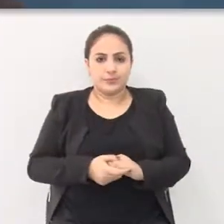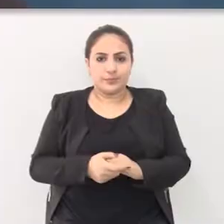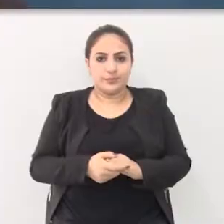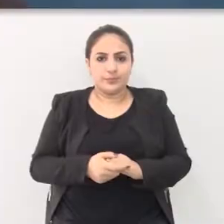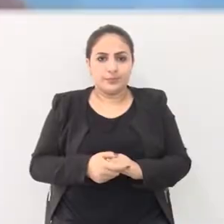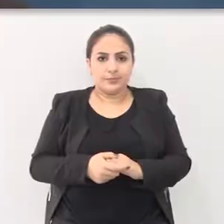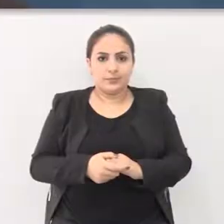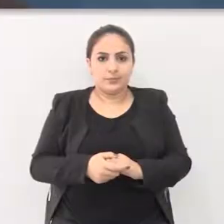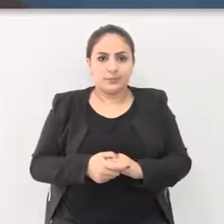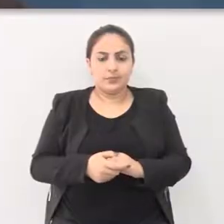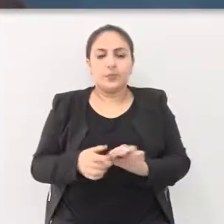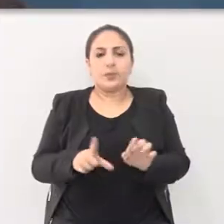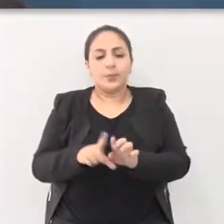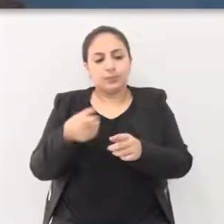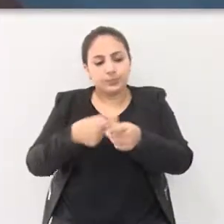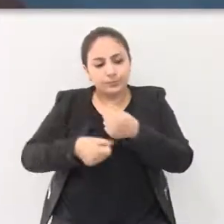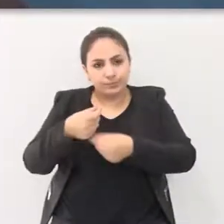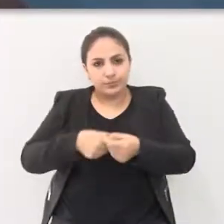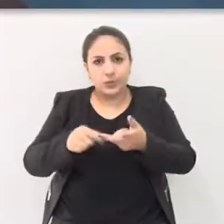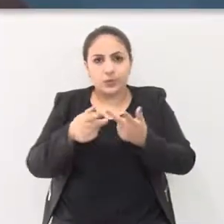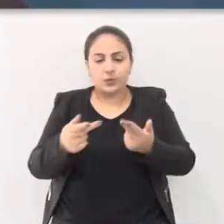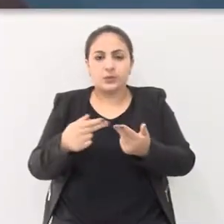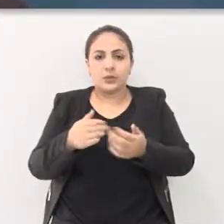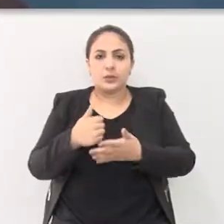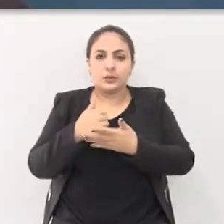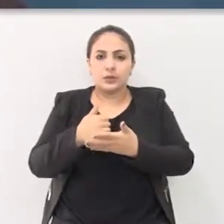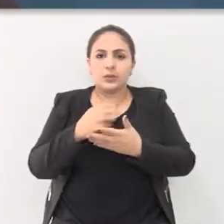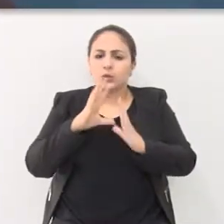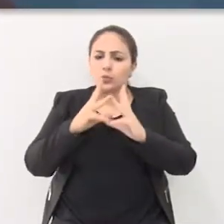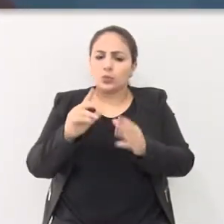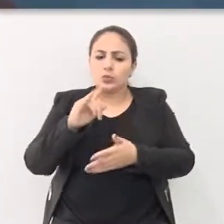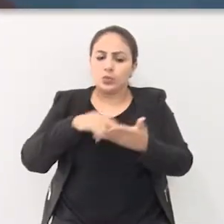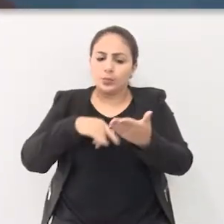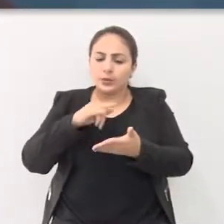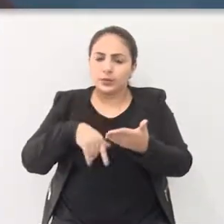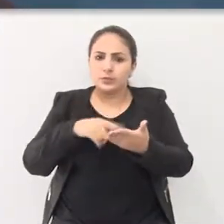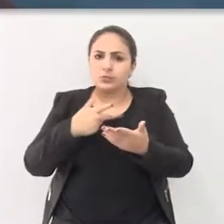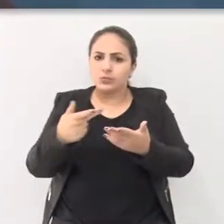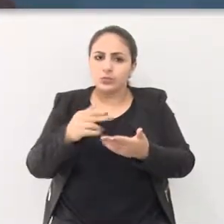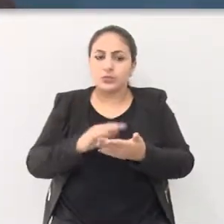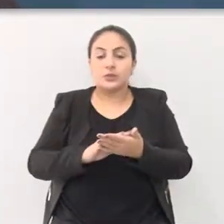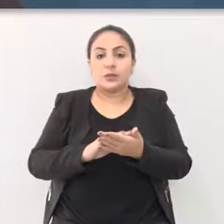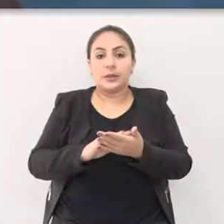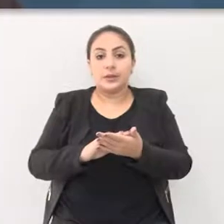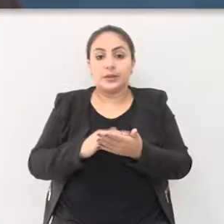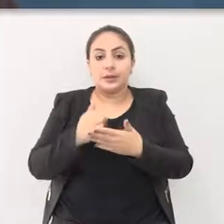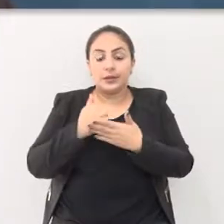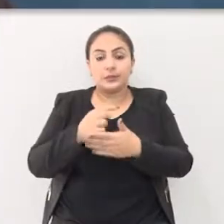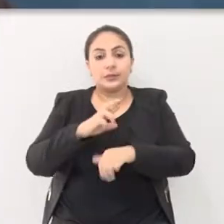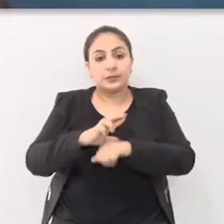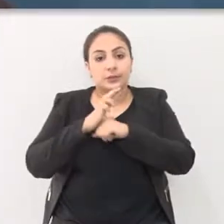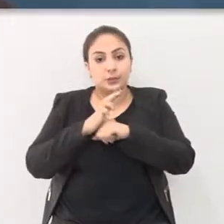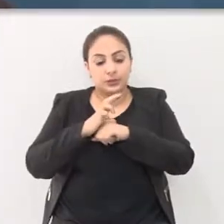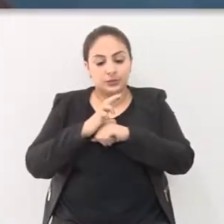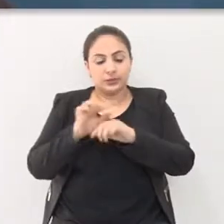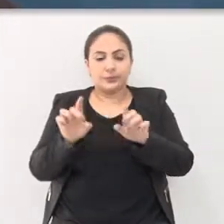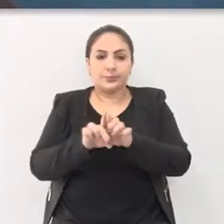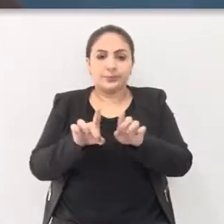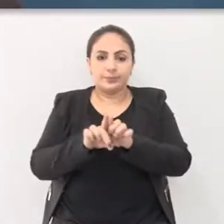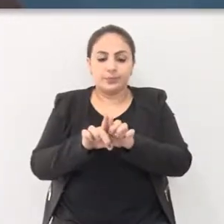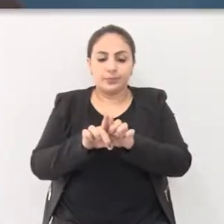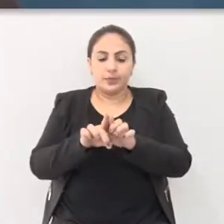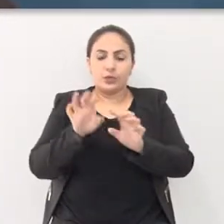negociação de imóveis. O agenciamento, a negociação, o encaminhamento de toda a documentação, transmitindo a